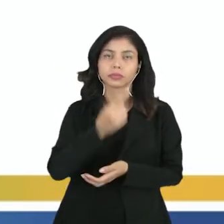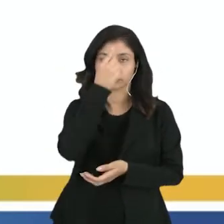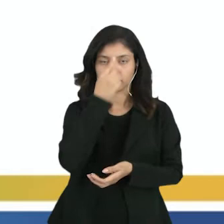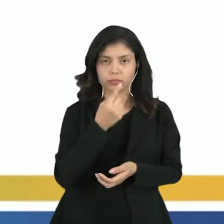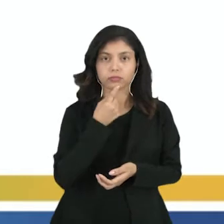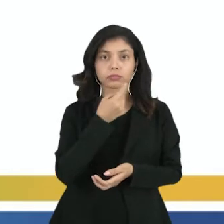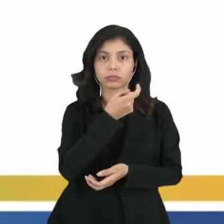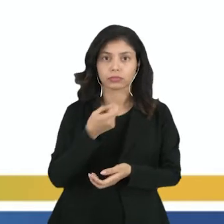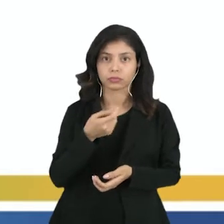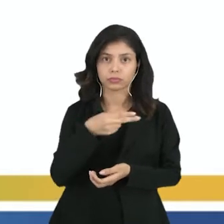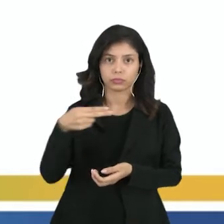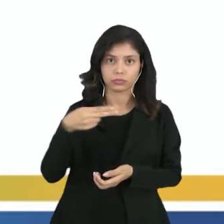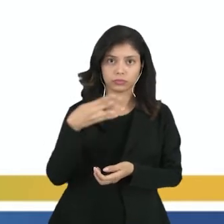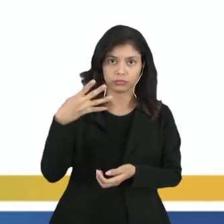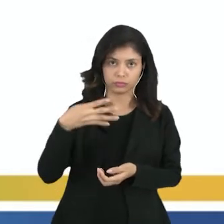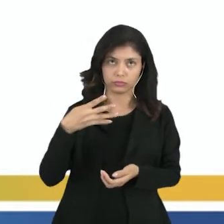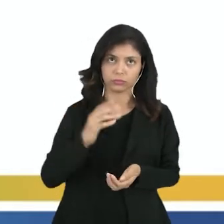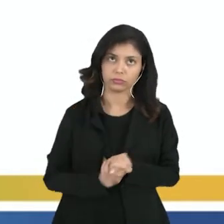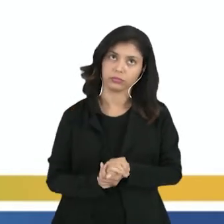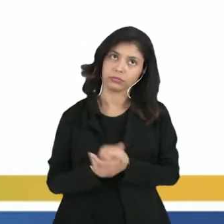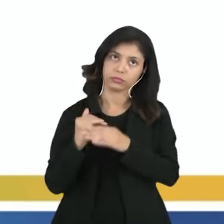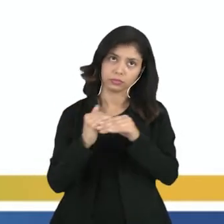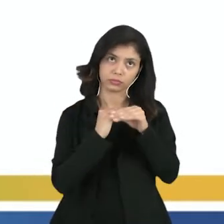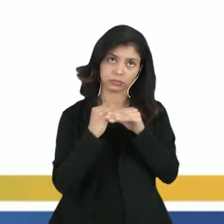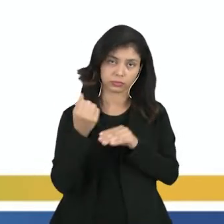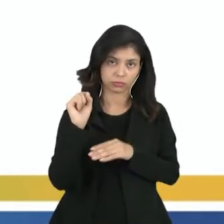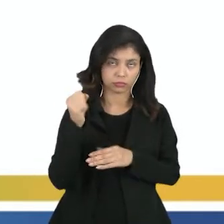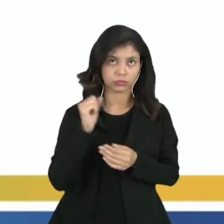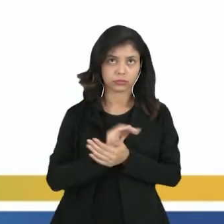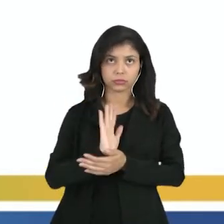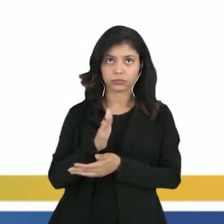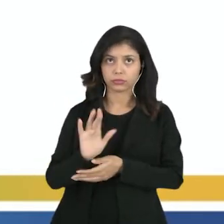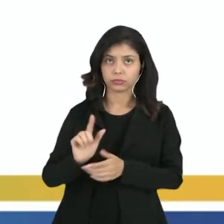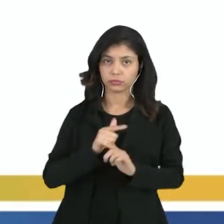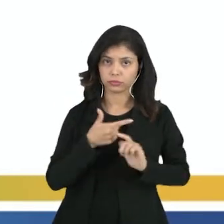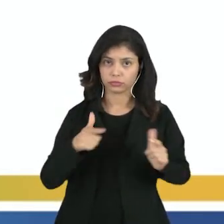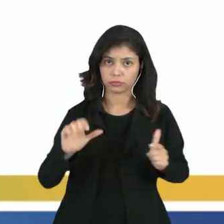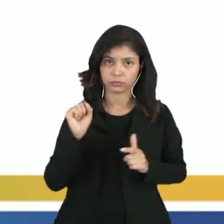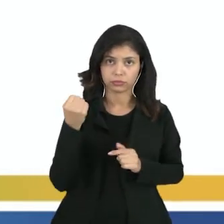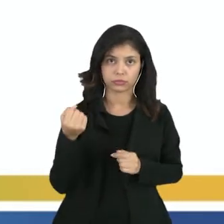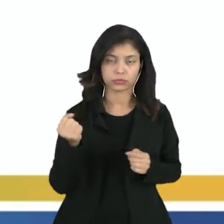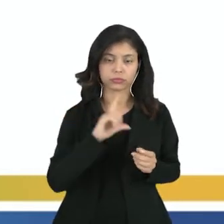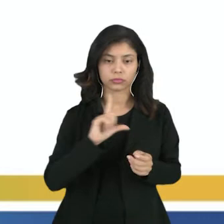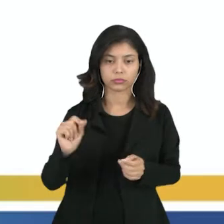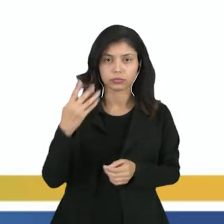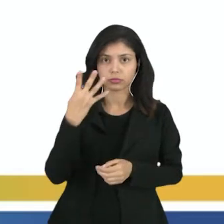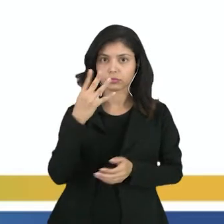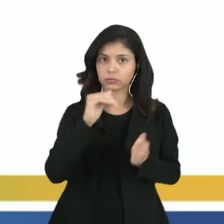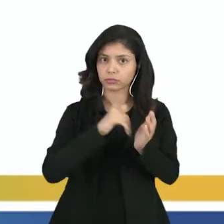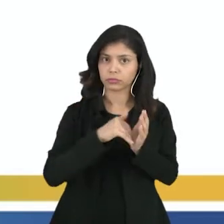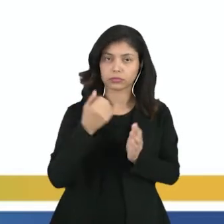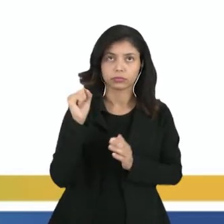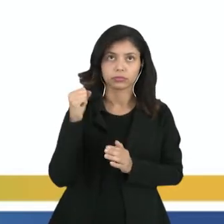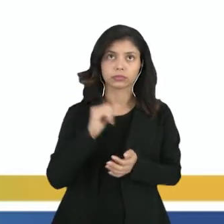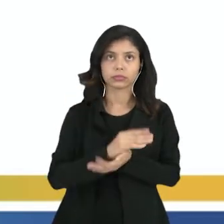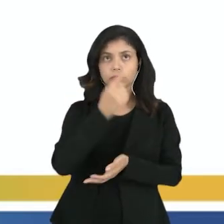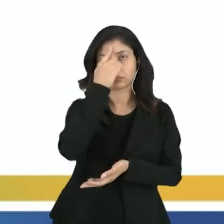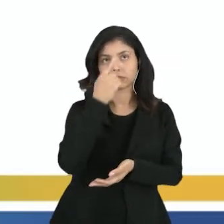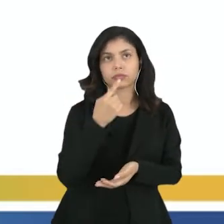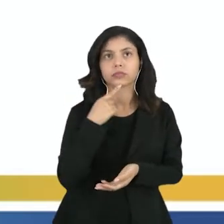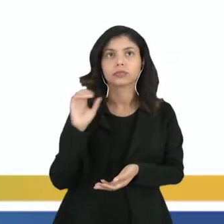igual a 4 e x igual a 8. Ó, eu aumentei, saí de 4 para 8. E a imagem, ó, o que